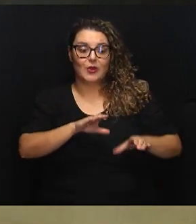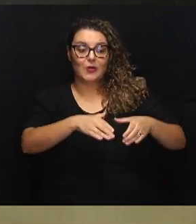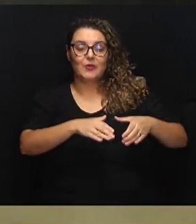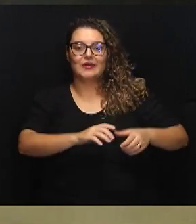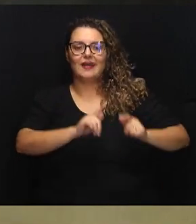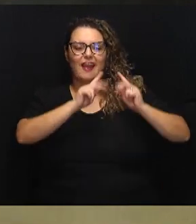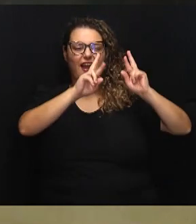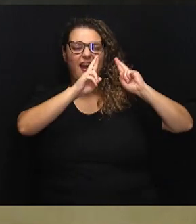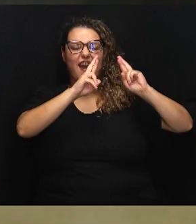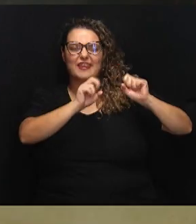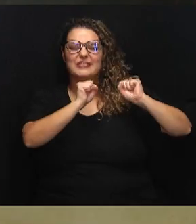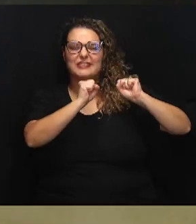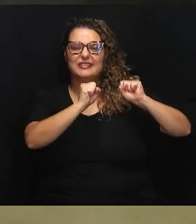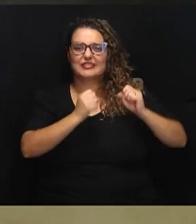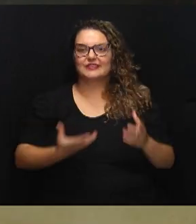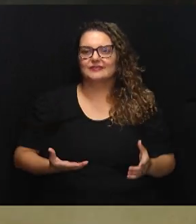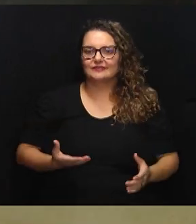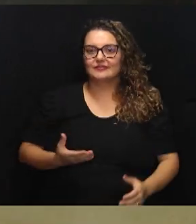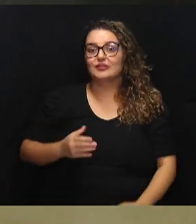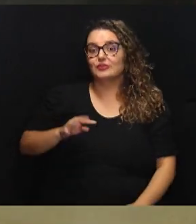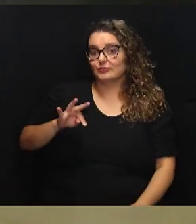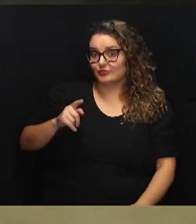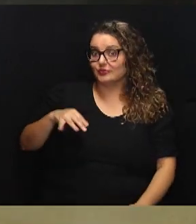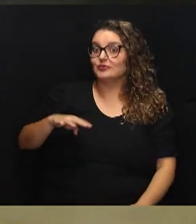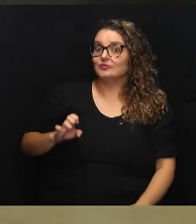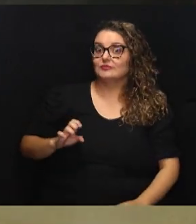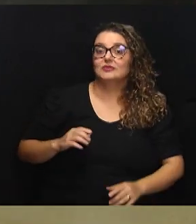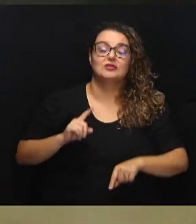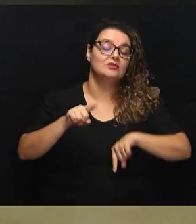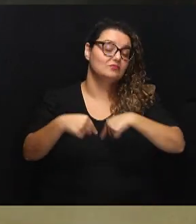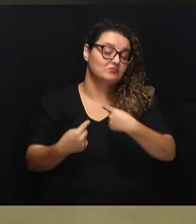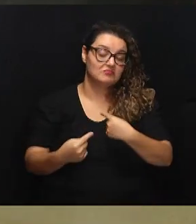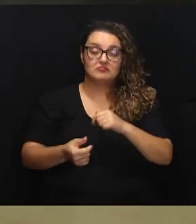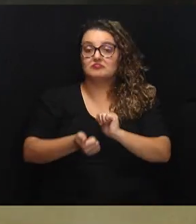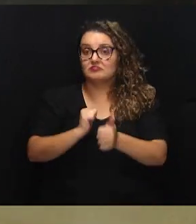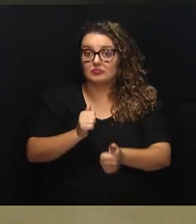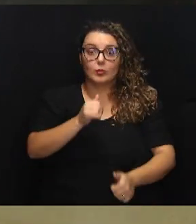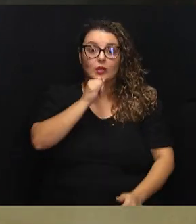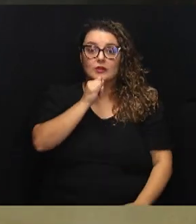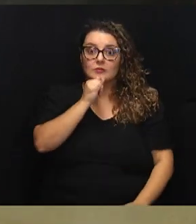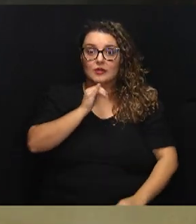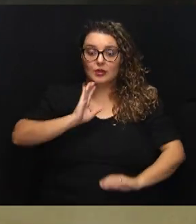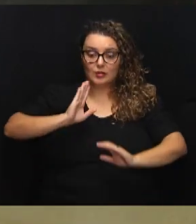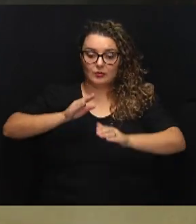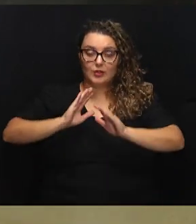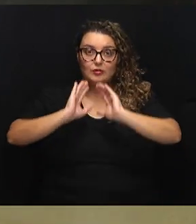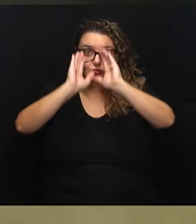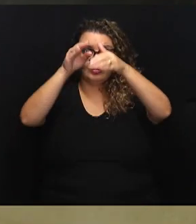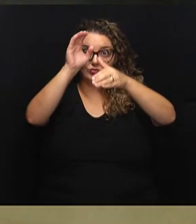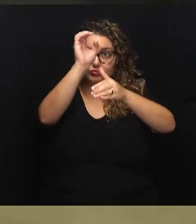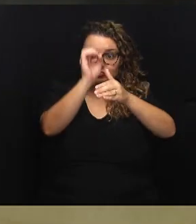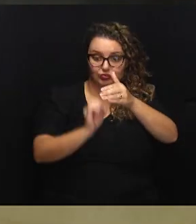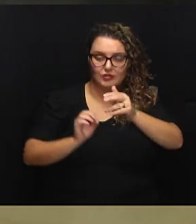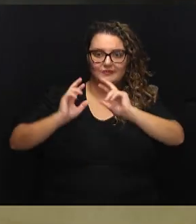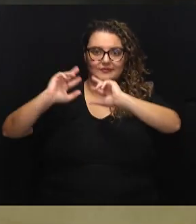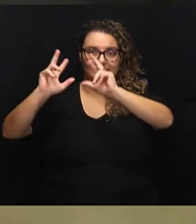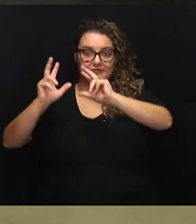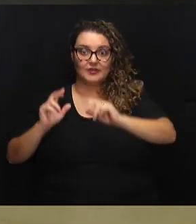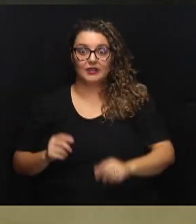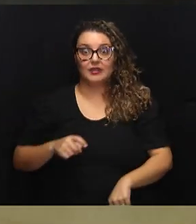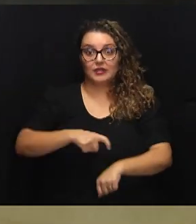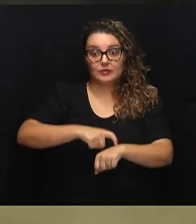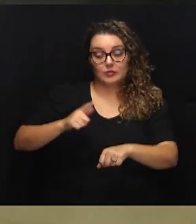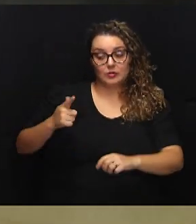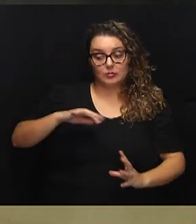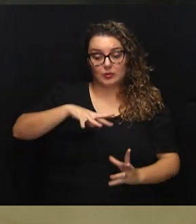futebol e um clube de qualquer outro esporte, como, por exemplo, o basquete e o vôlei. Em tempos de globalização em